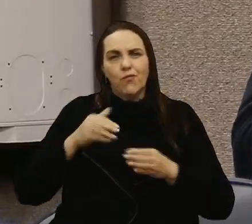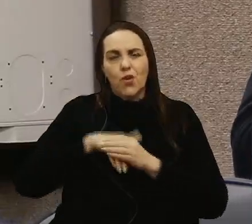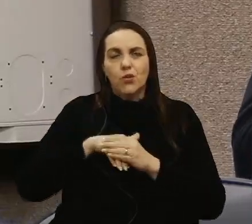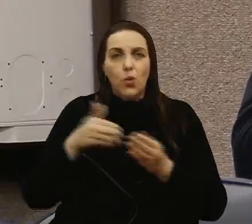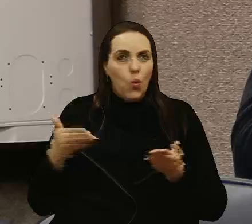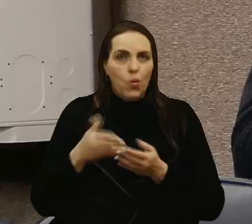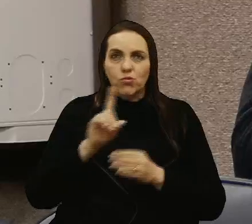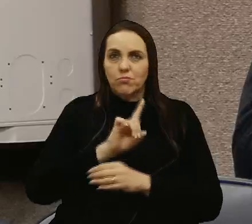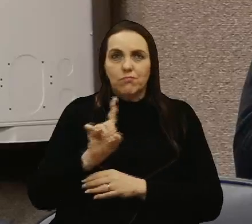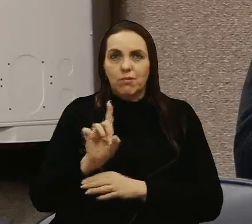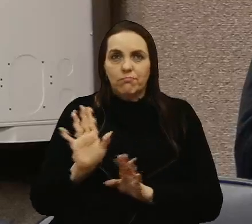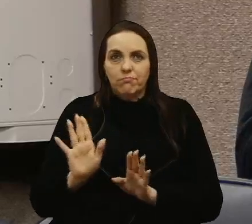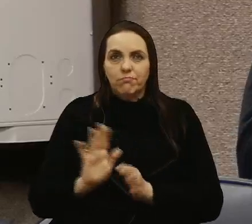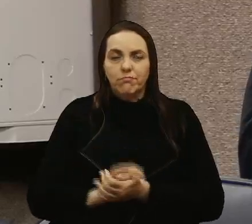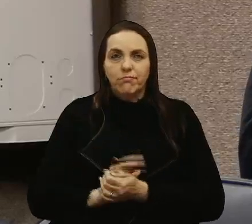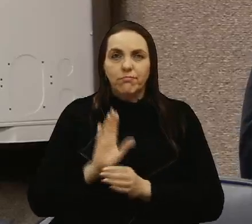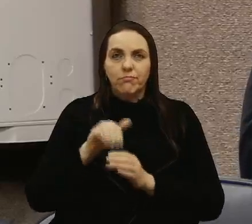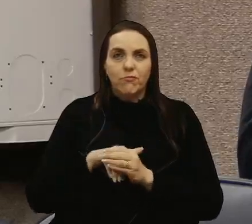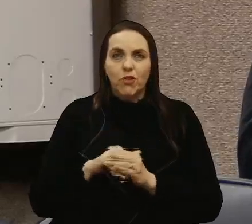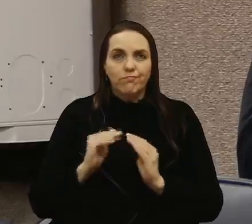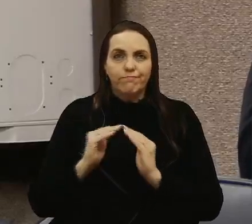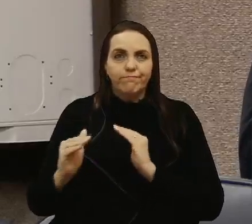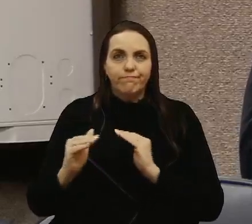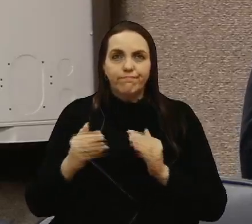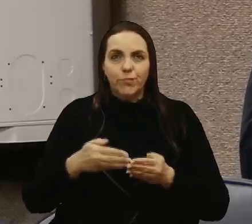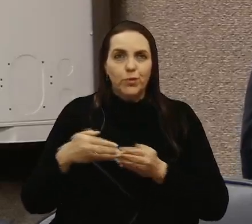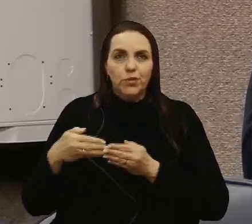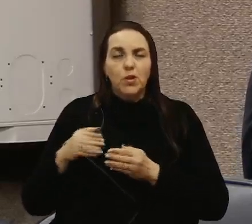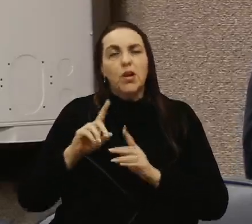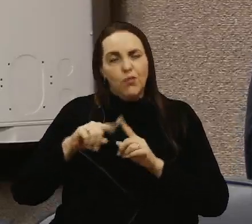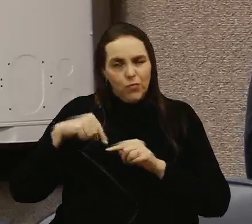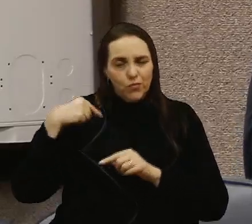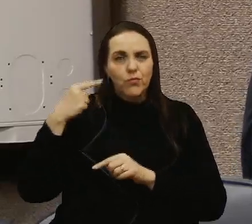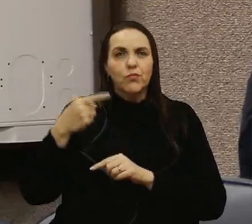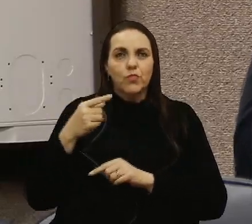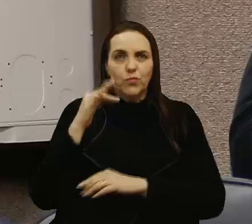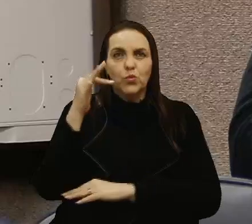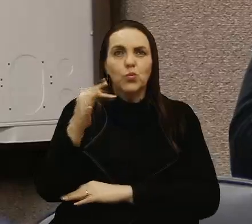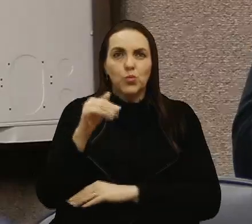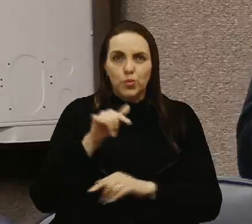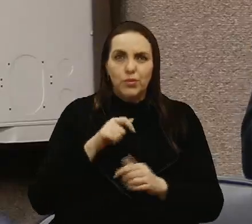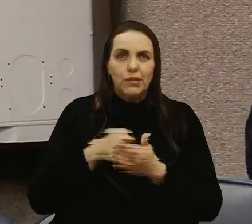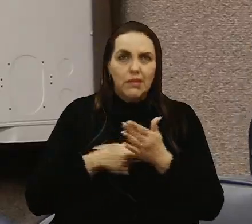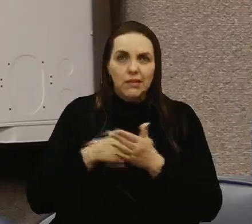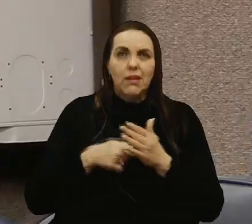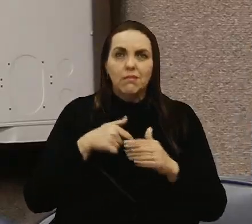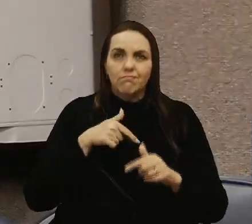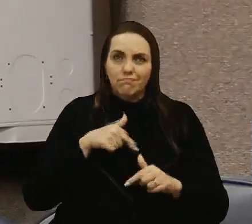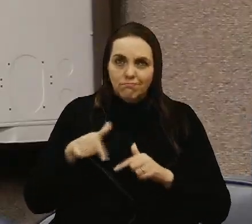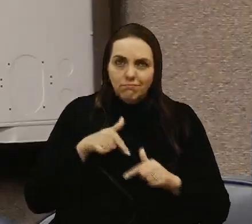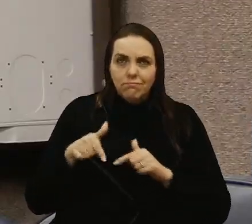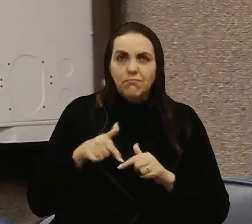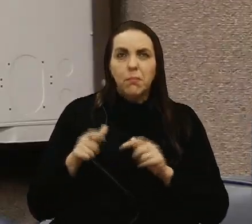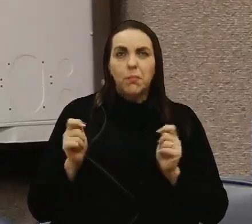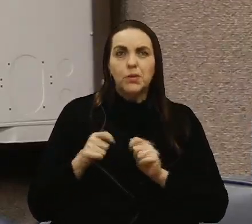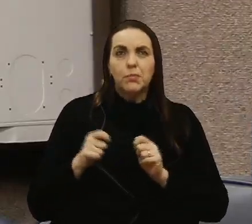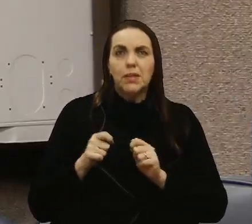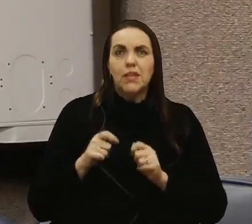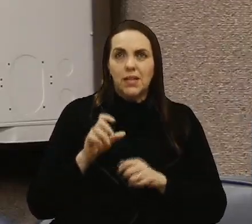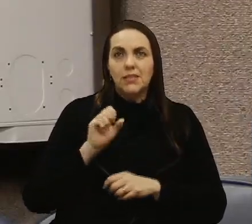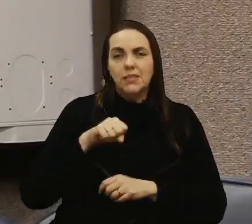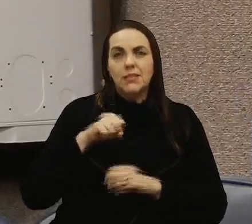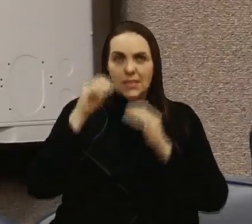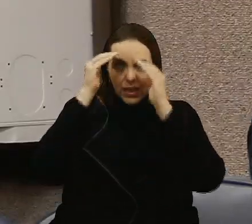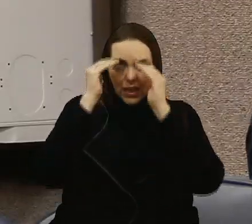voto é não, e mais adiante a gente vai tentar trabalhar de uma forma para que a gente possa, sim, ter